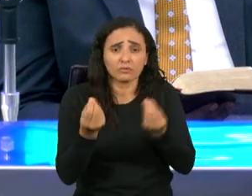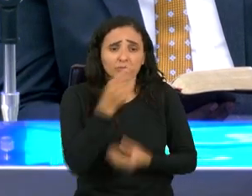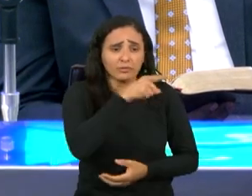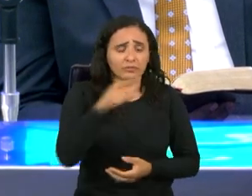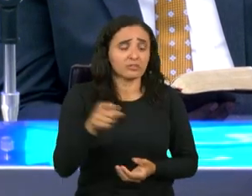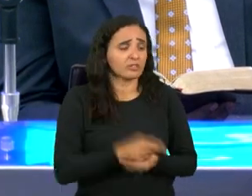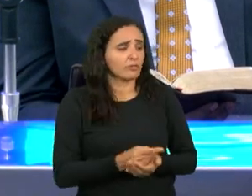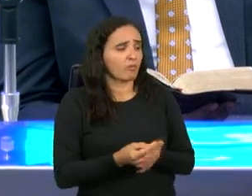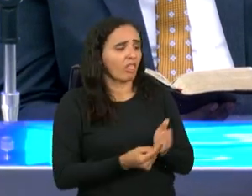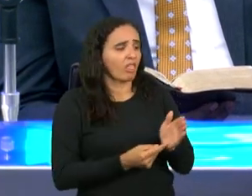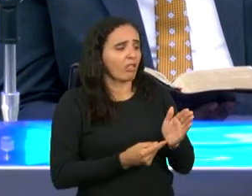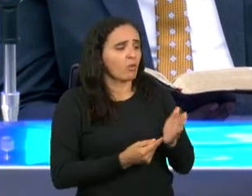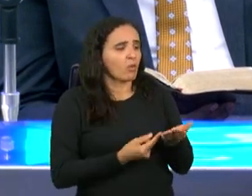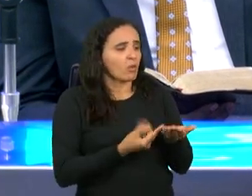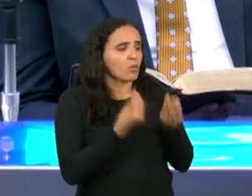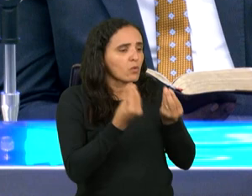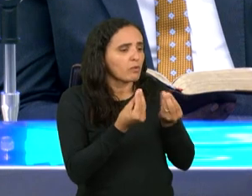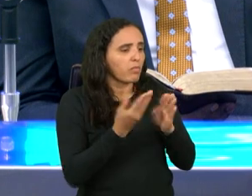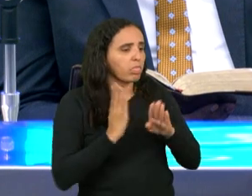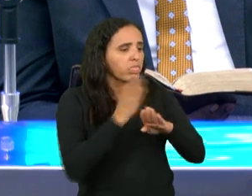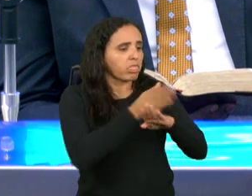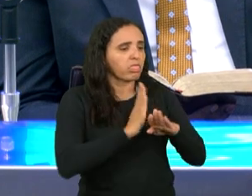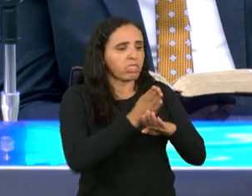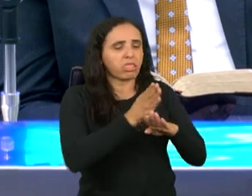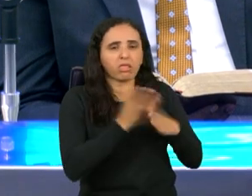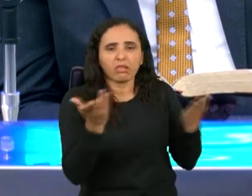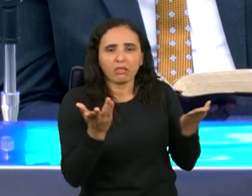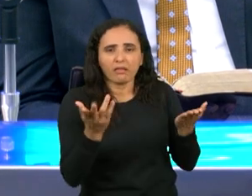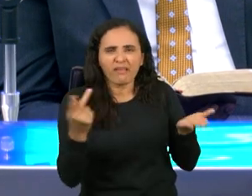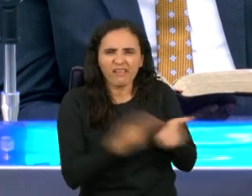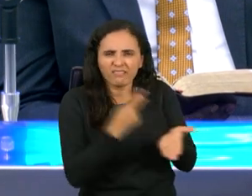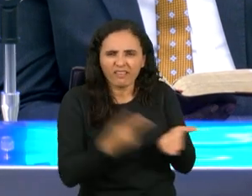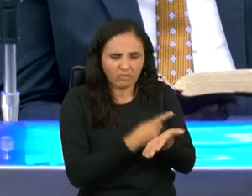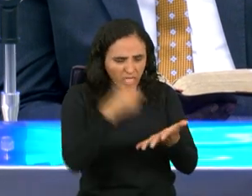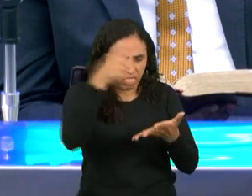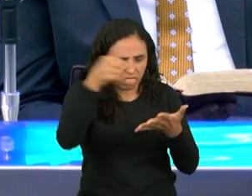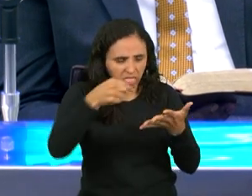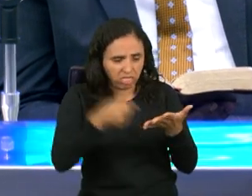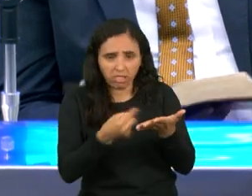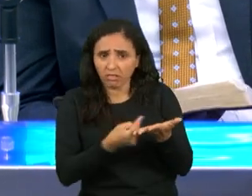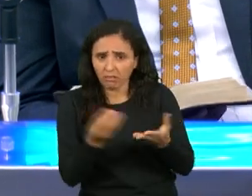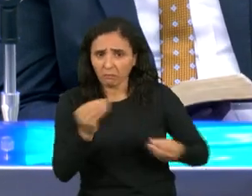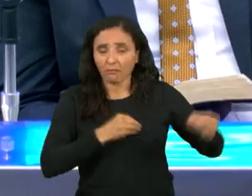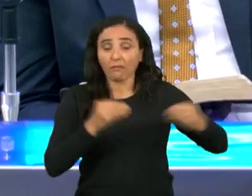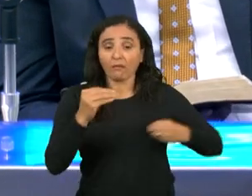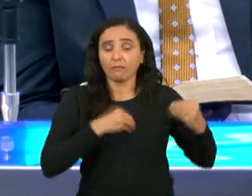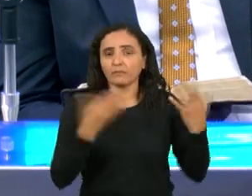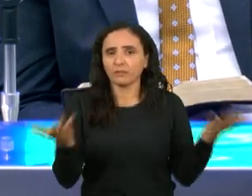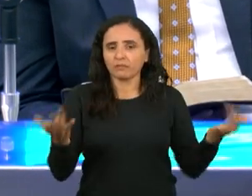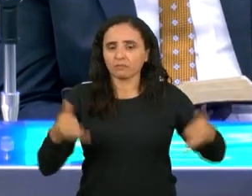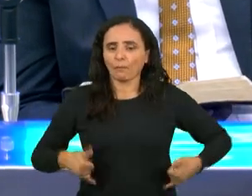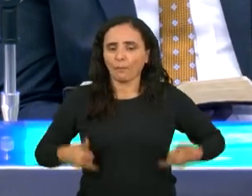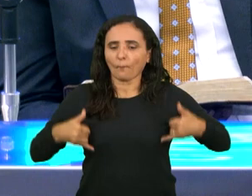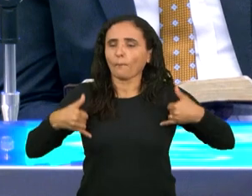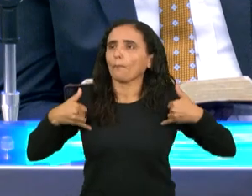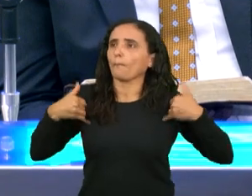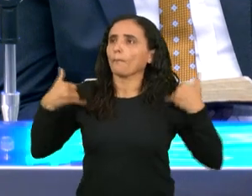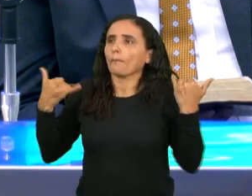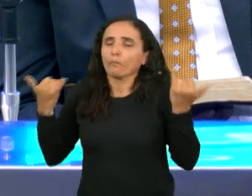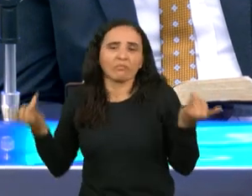mais como andam também os outros gentios as outras pessoas na vaidade